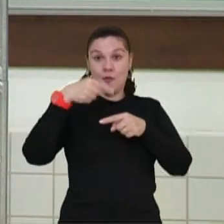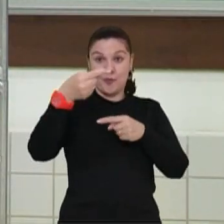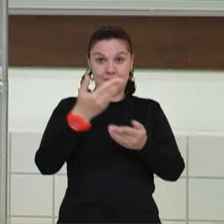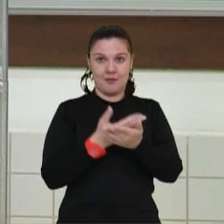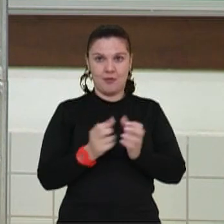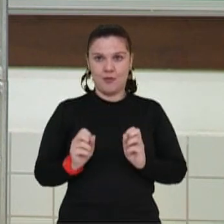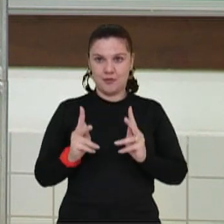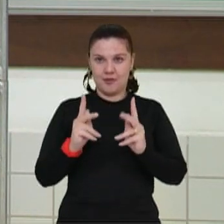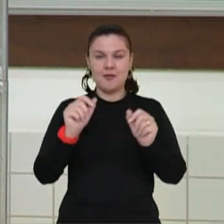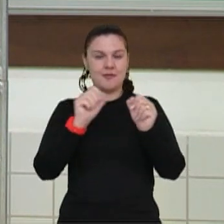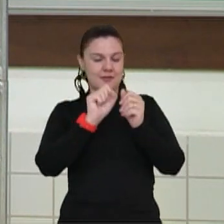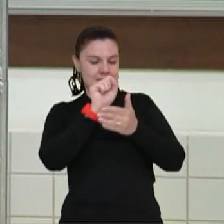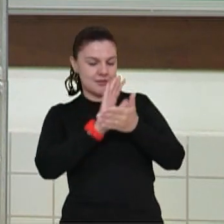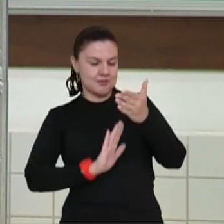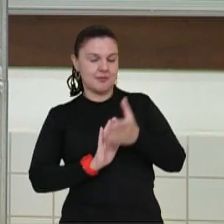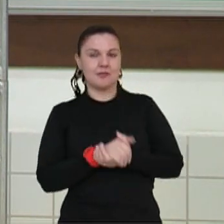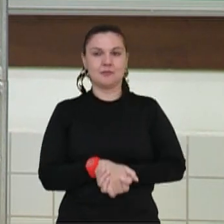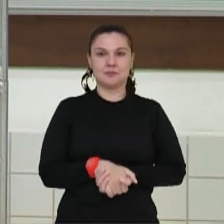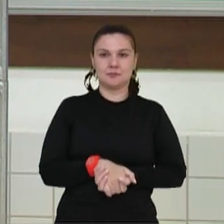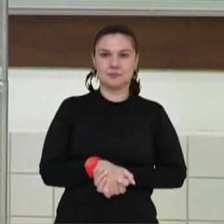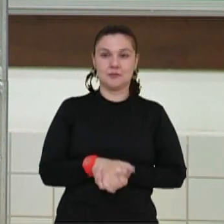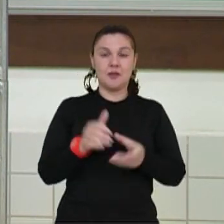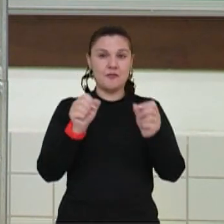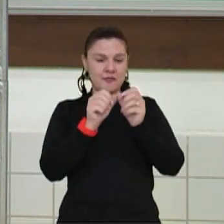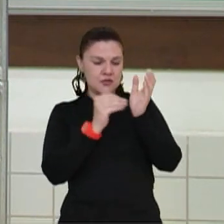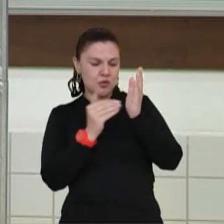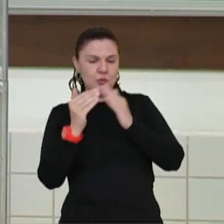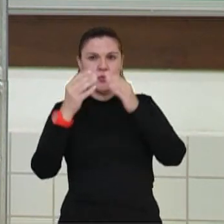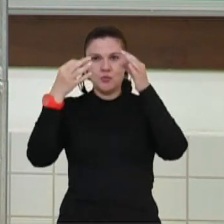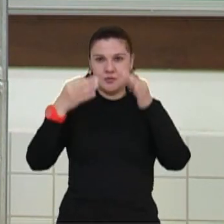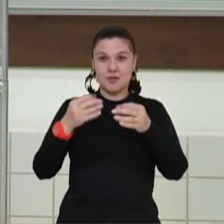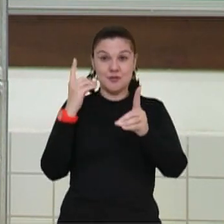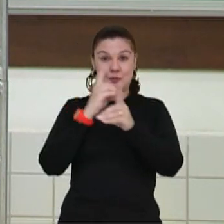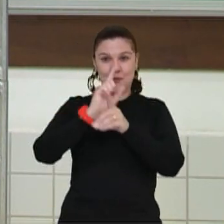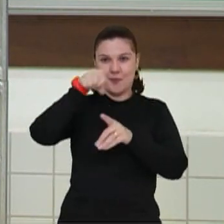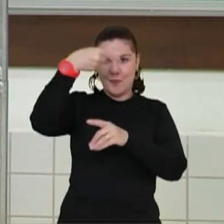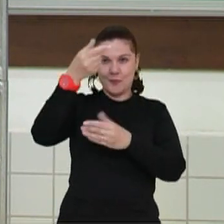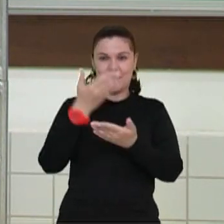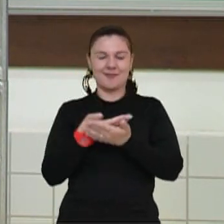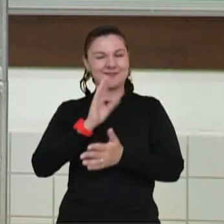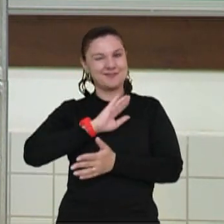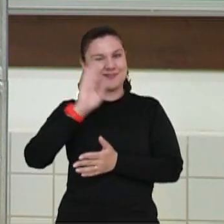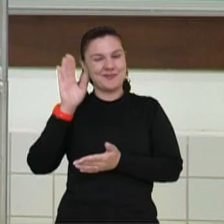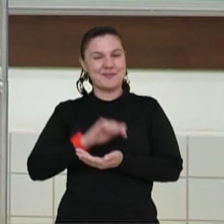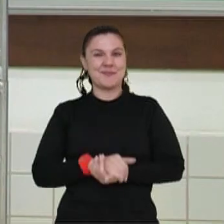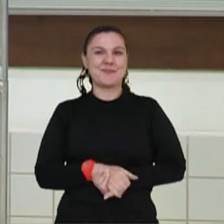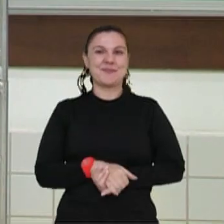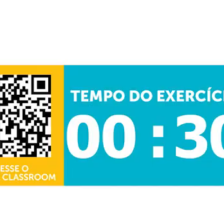tá bom? Faça as atividades, faça tudo direitinho e a gente se vê na próxima aula. Até lá!